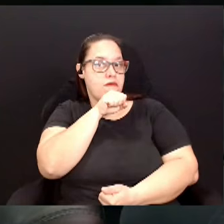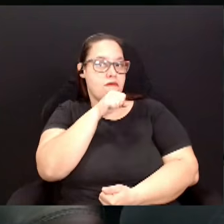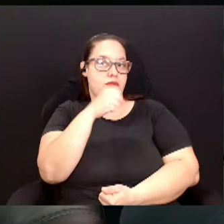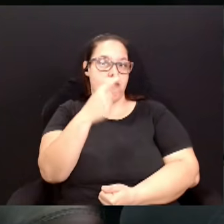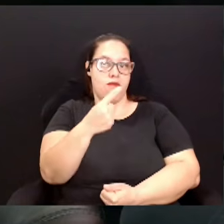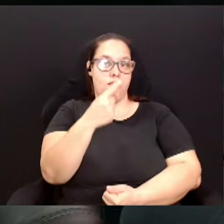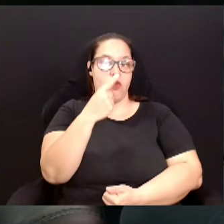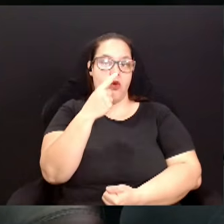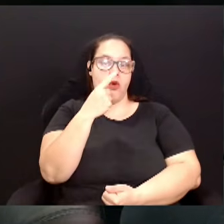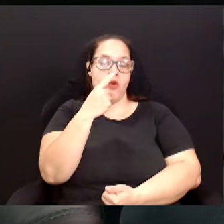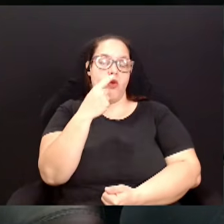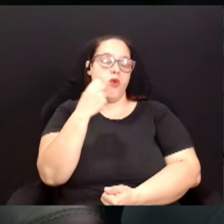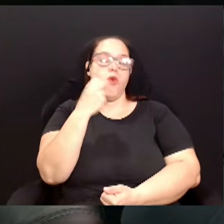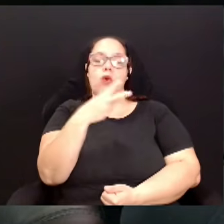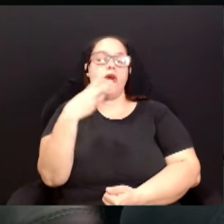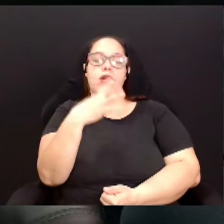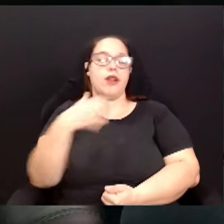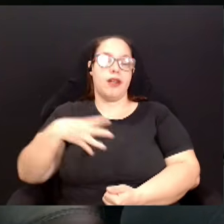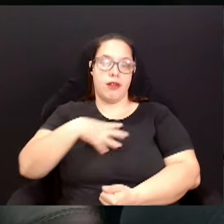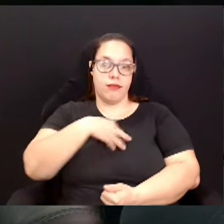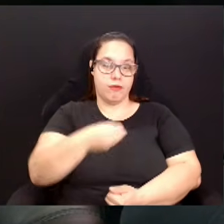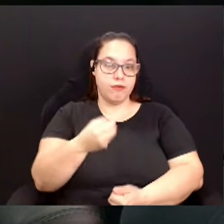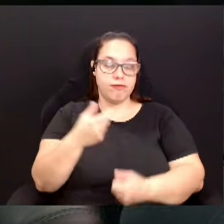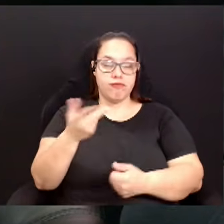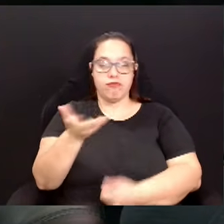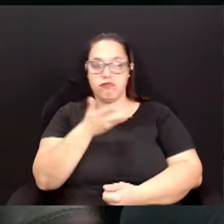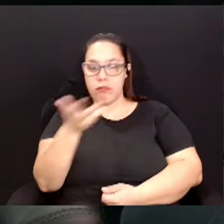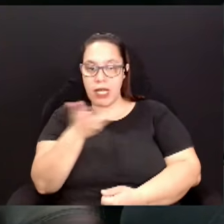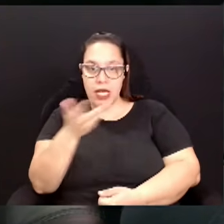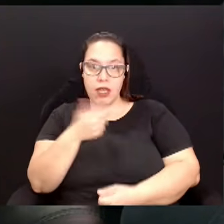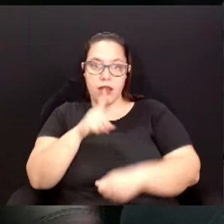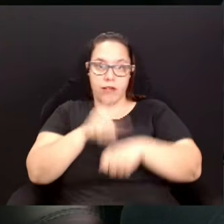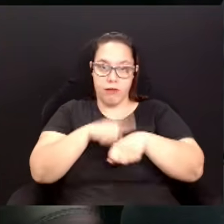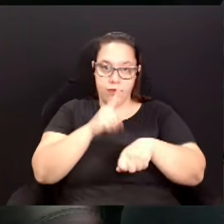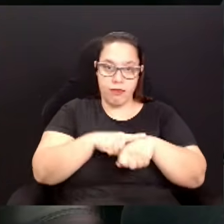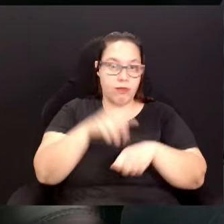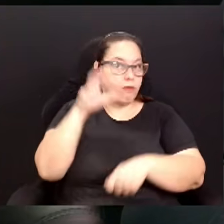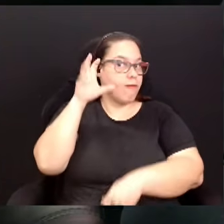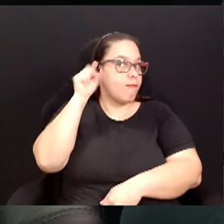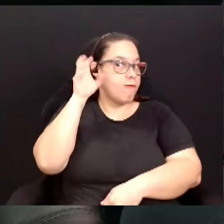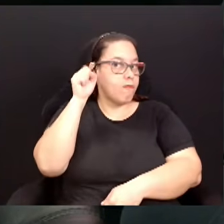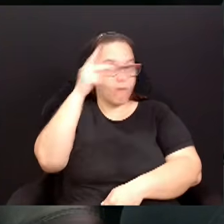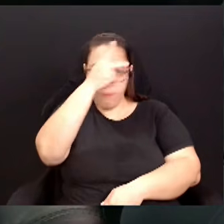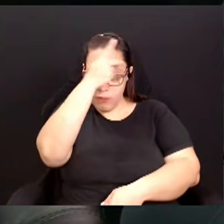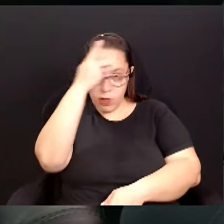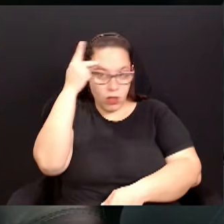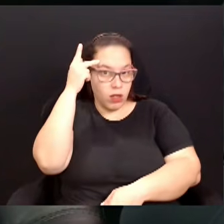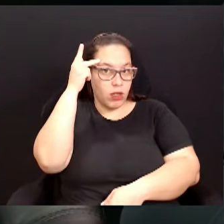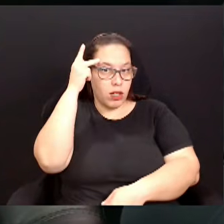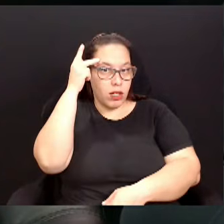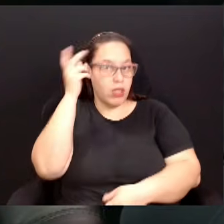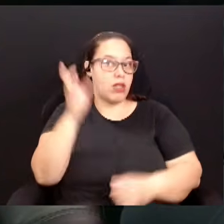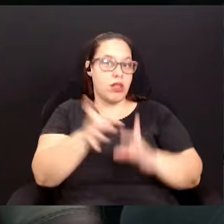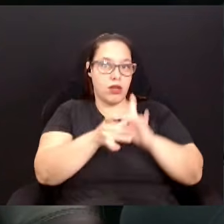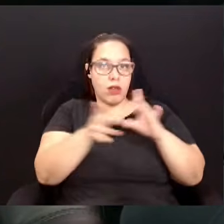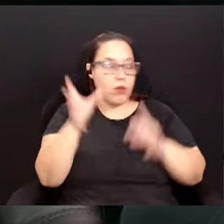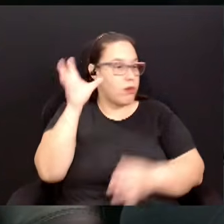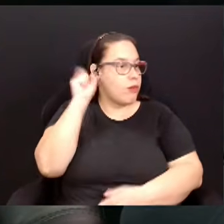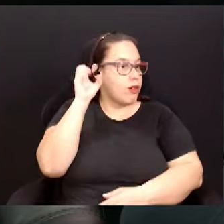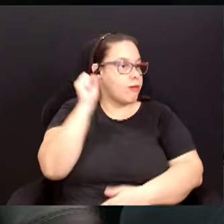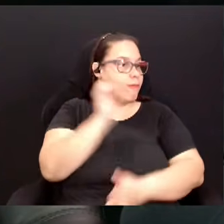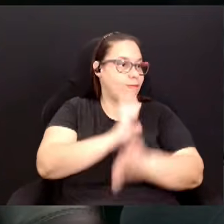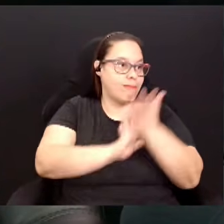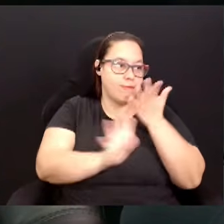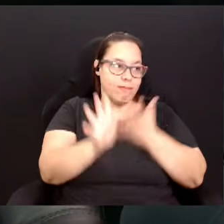aquela vida corrida, ela não tem tempo para ser ouvida, não tem pessoas com disponibilidade para ouvi-la. E aí eu estou fazendo